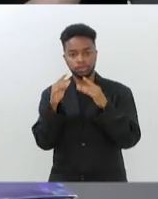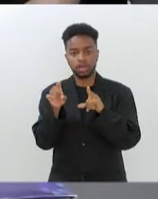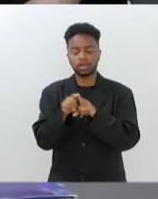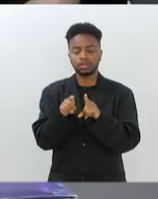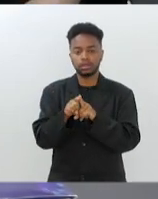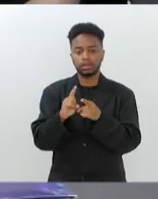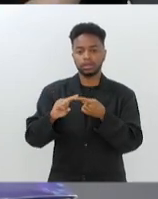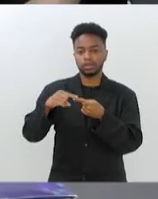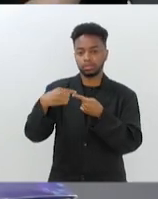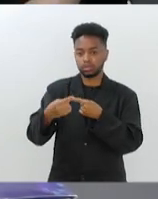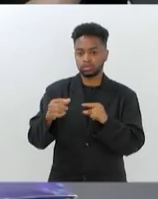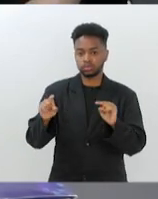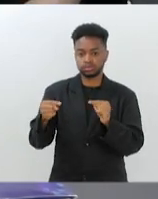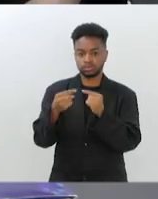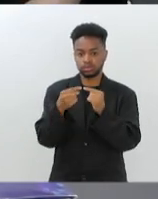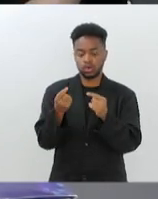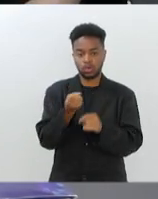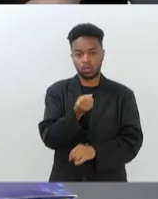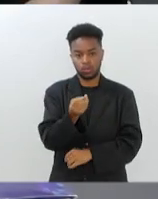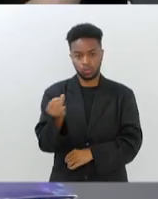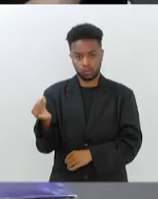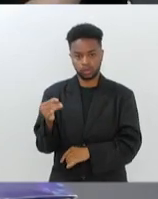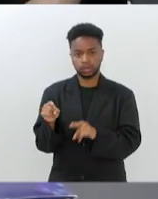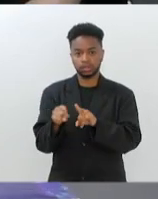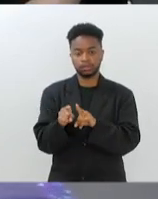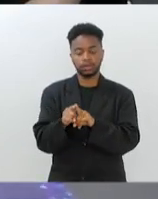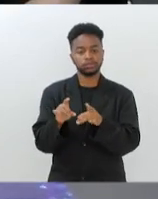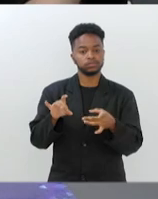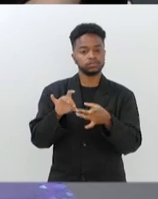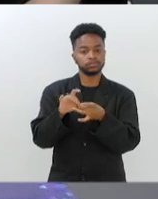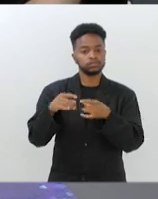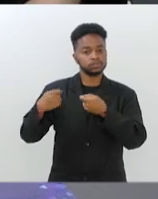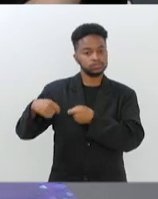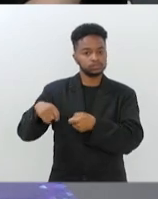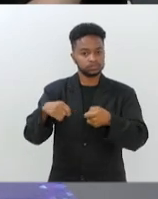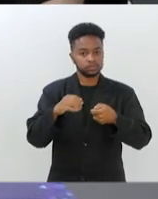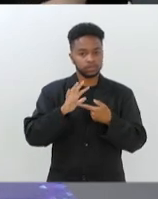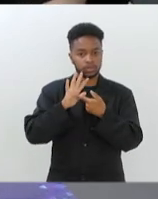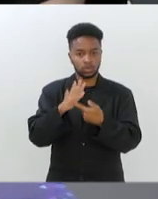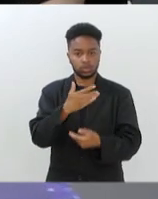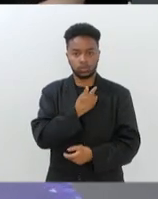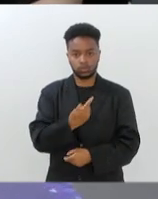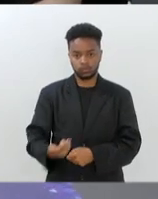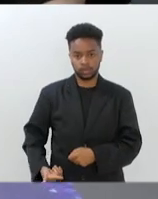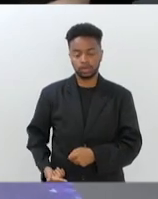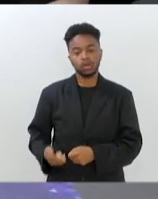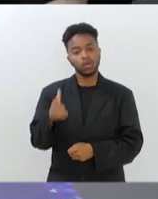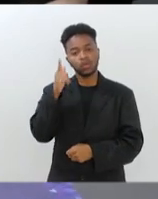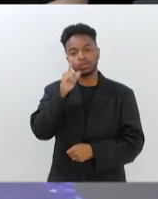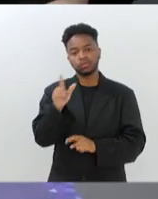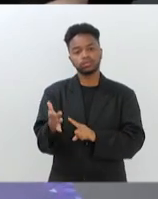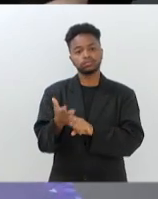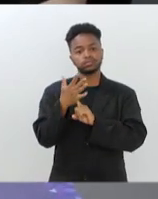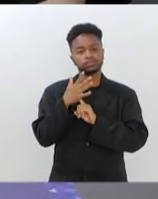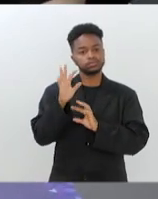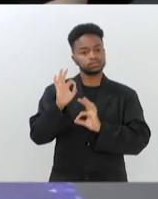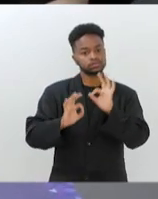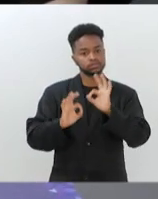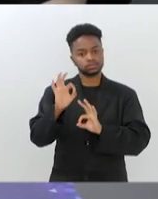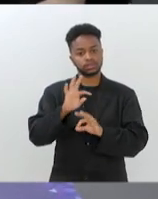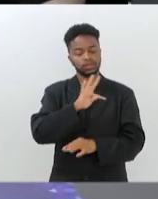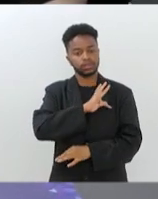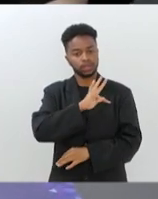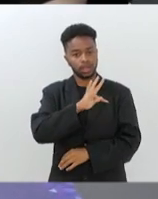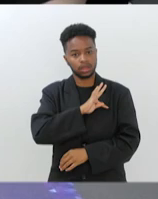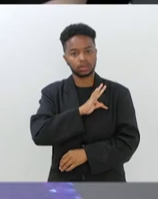desses números e também com a demanda apresentada pelo governo do estado eles conseguem nos apresentar um plano estritamente técnico para que